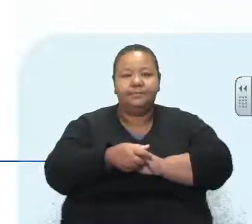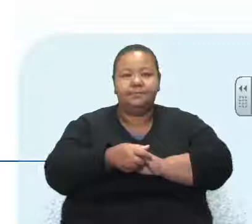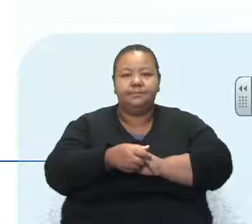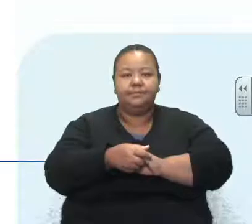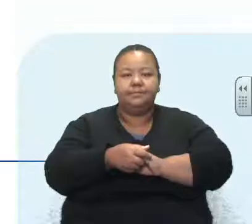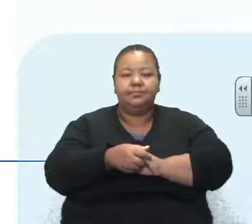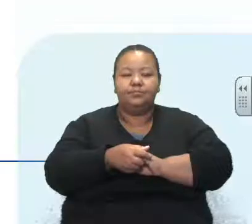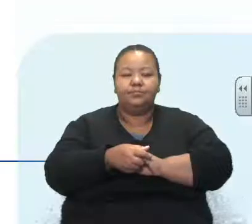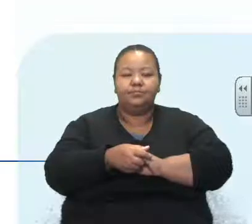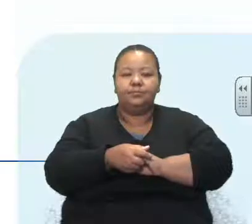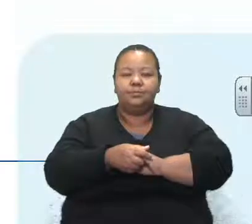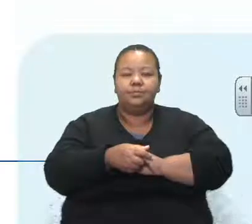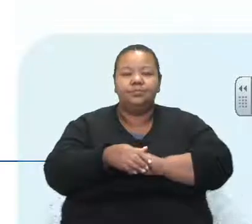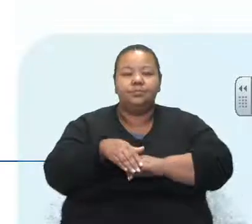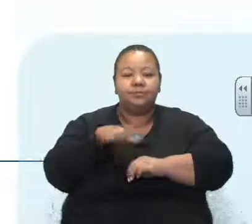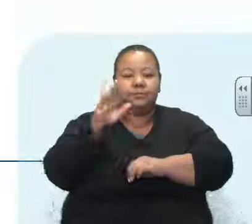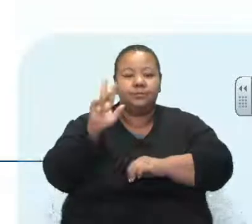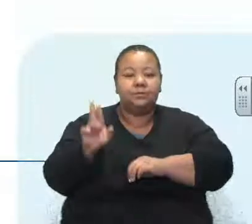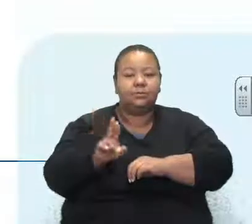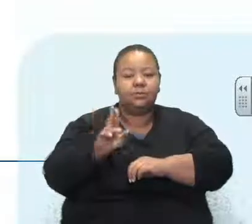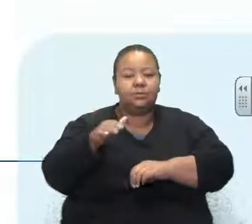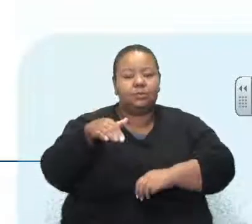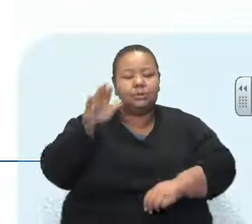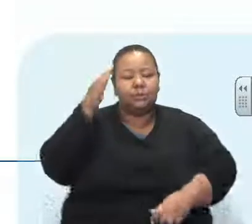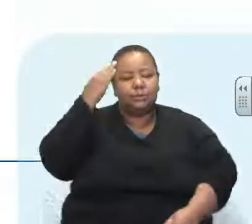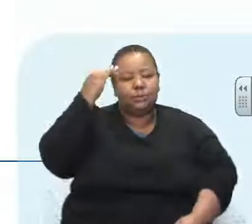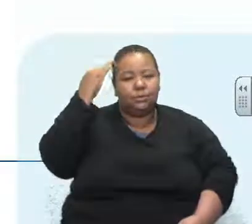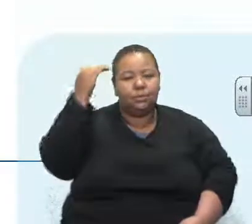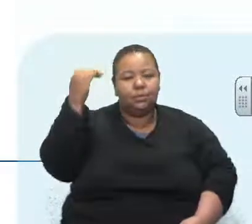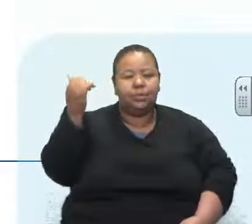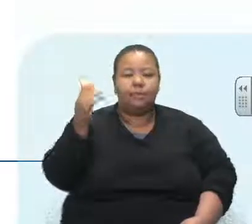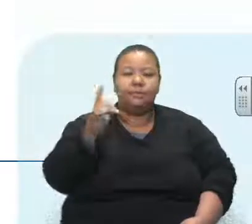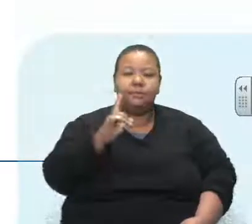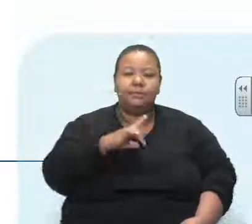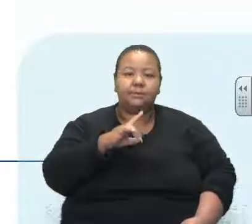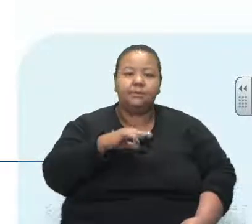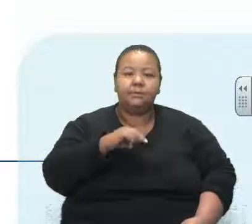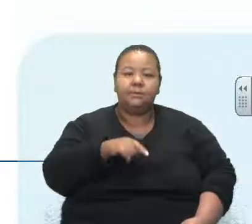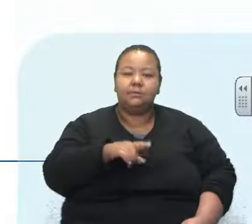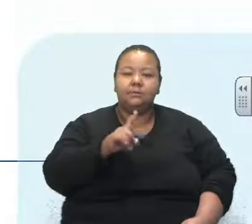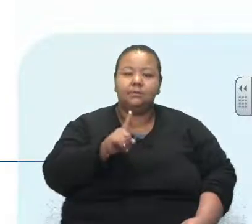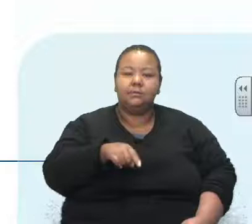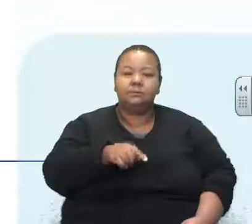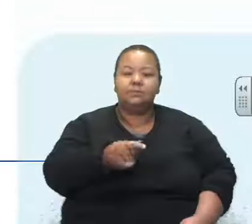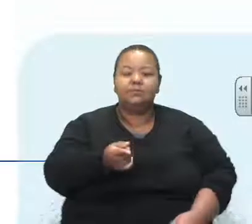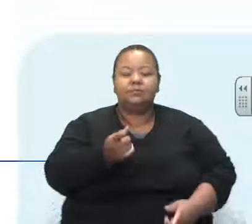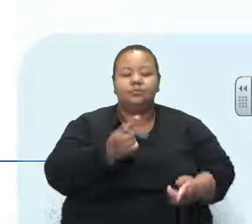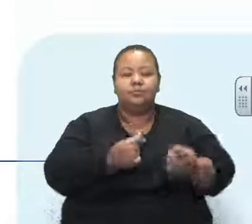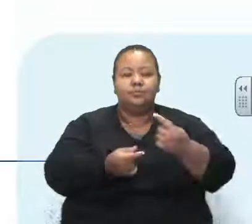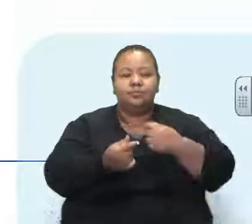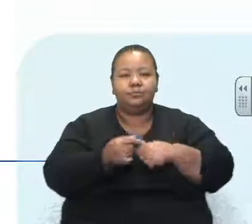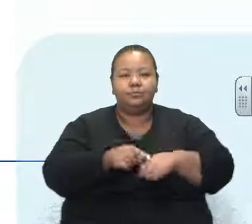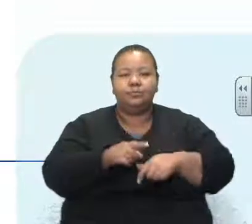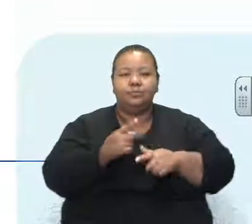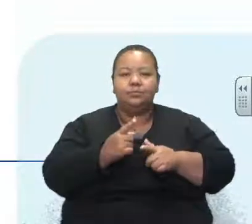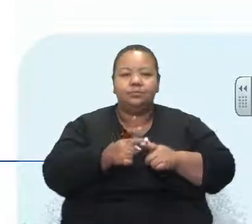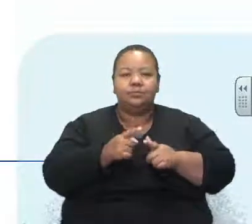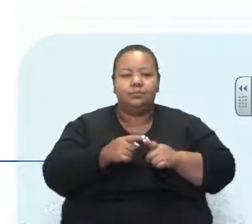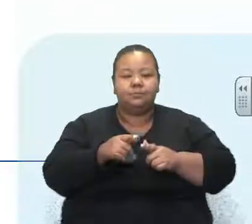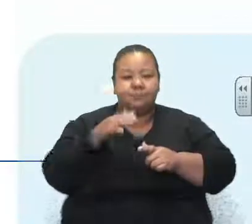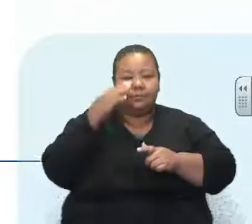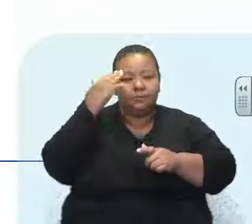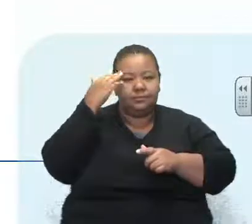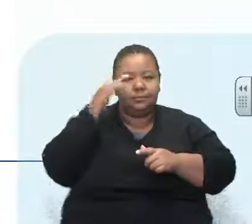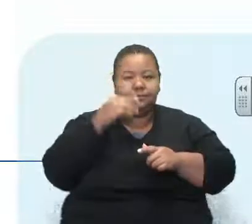Indicadores econômicos, é um dos indicadores mais famosos que nós temos, né? Os indicadores econômicos, porque que a gente sabe,